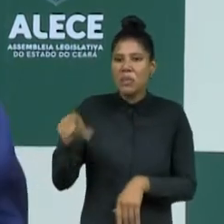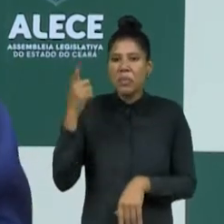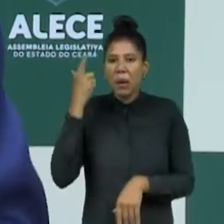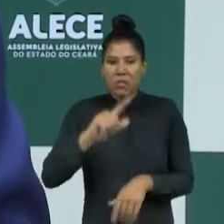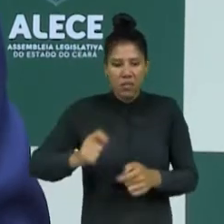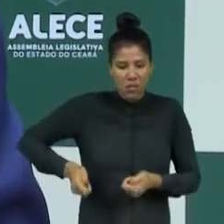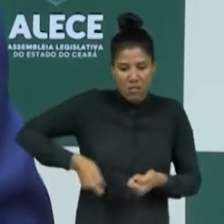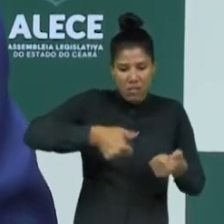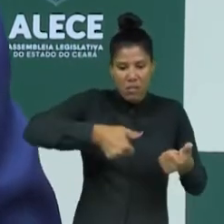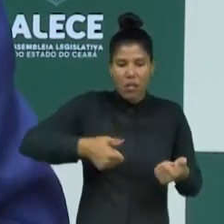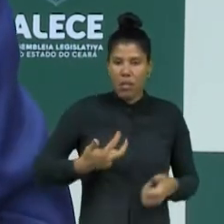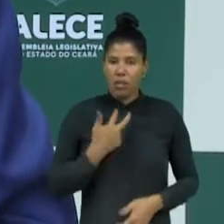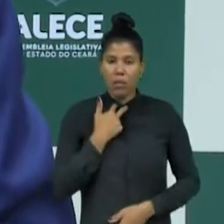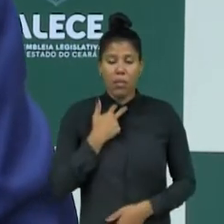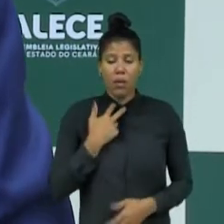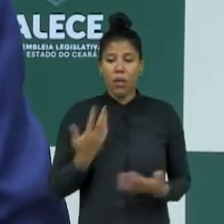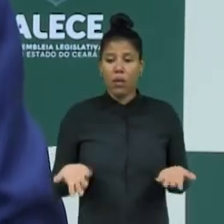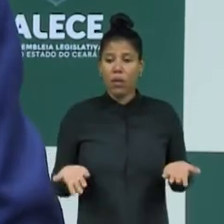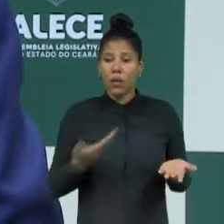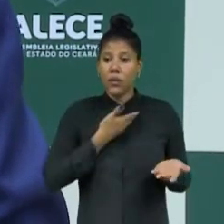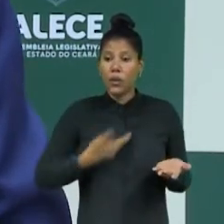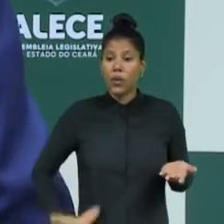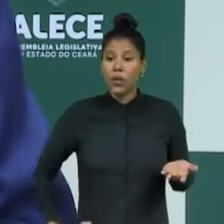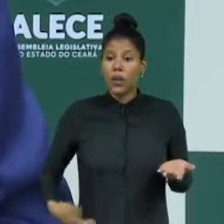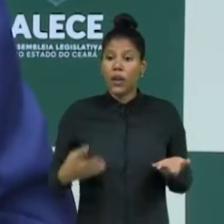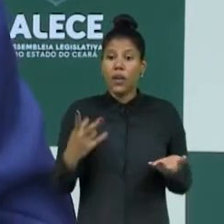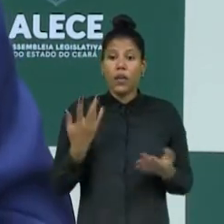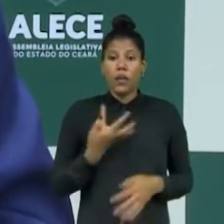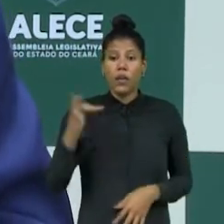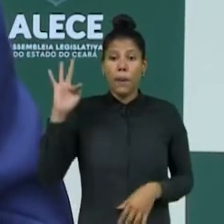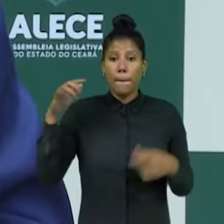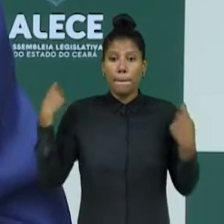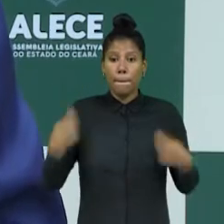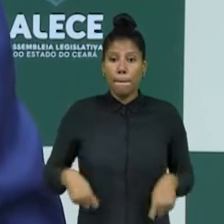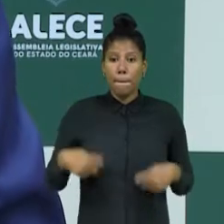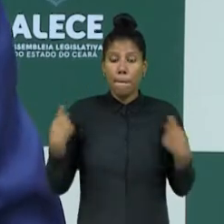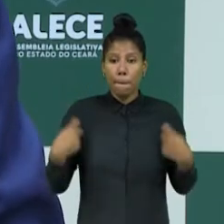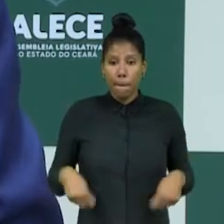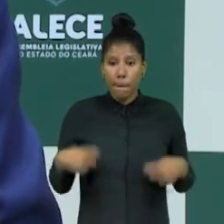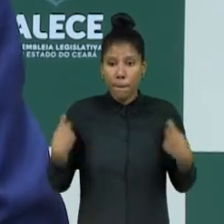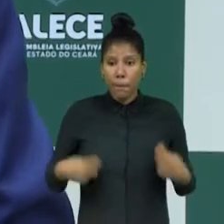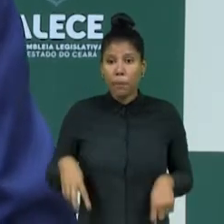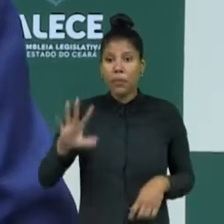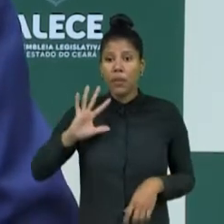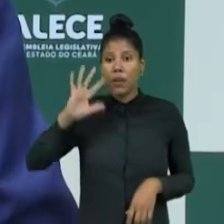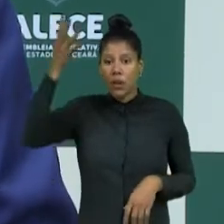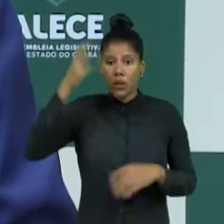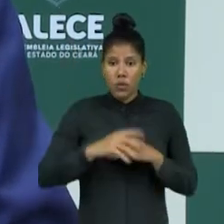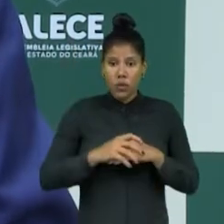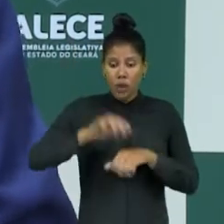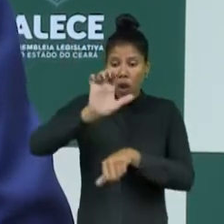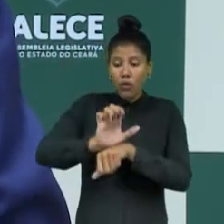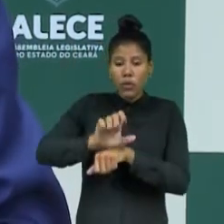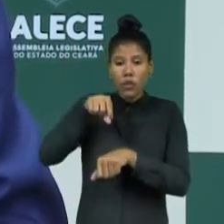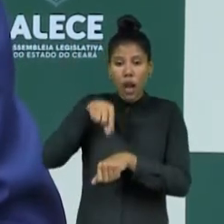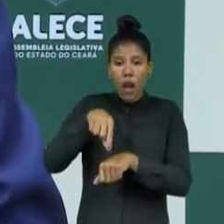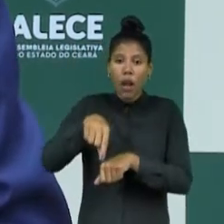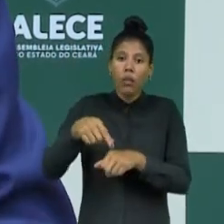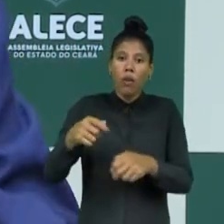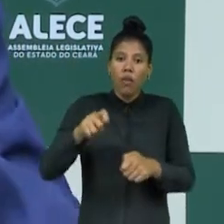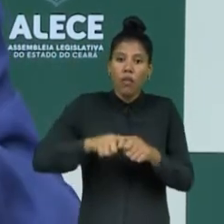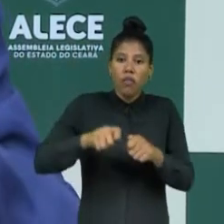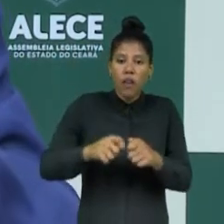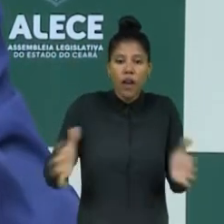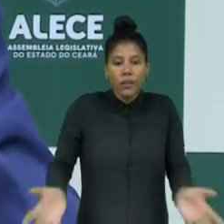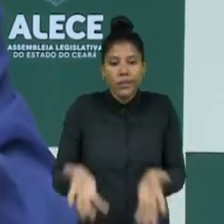colocadas pelo governo federal e não sacrificar políticas públicas que já vêm sendo implantadas pelos governos estaduais, fazendo com